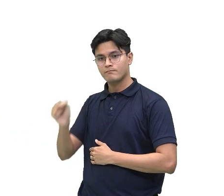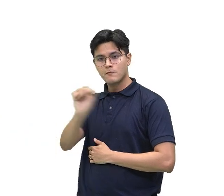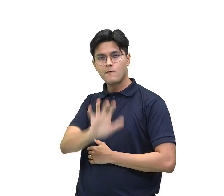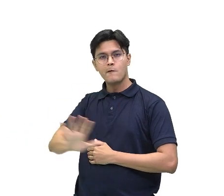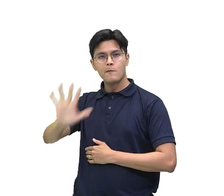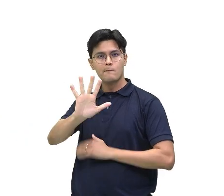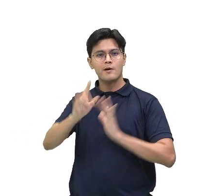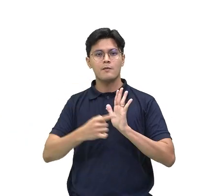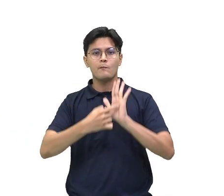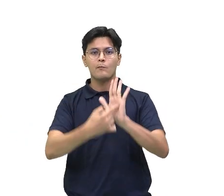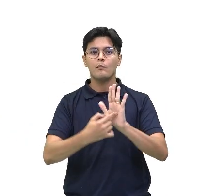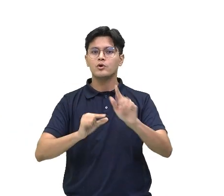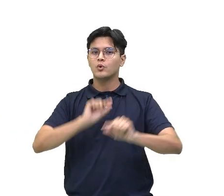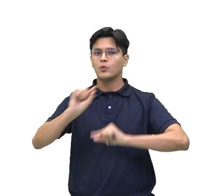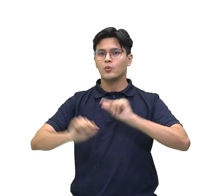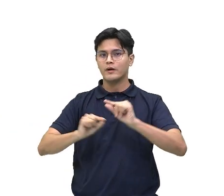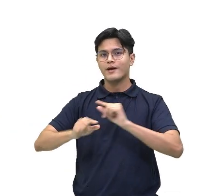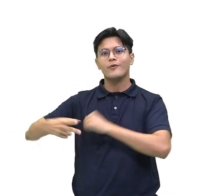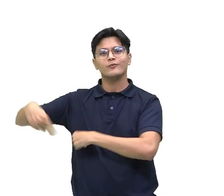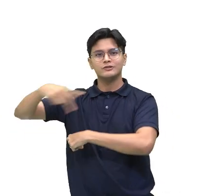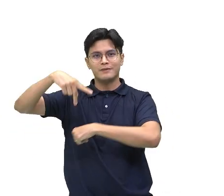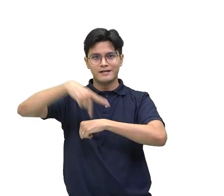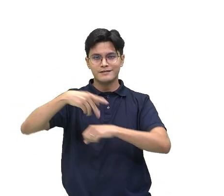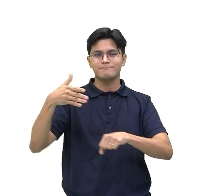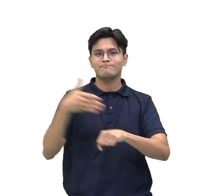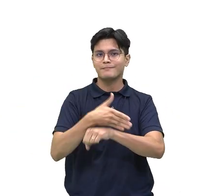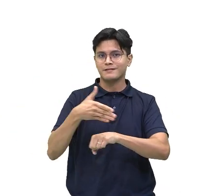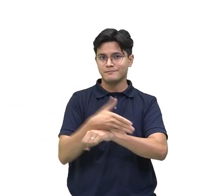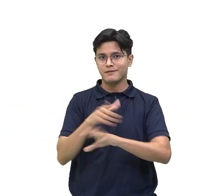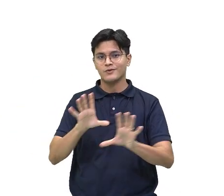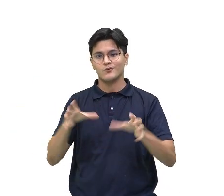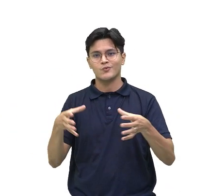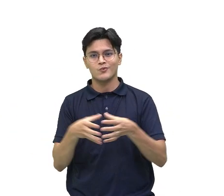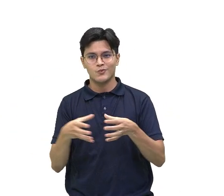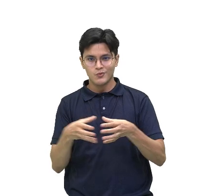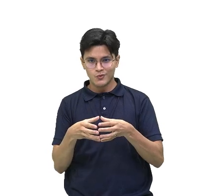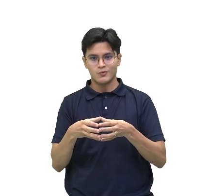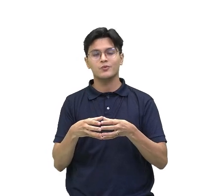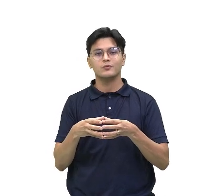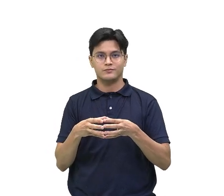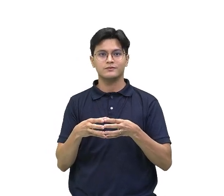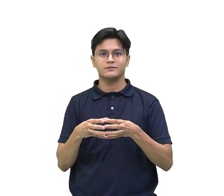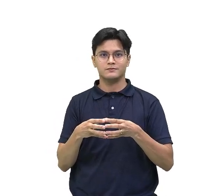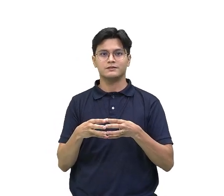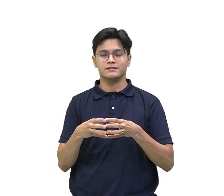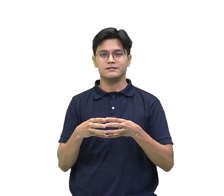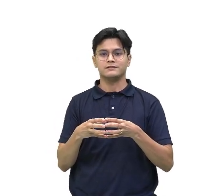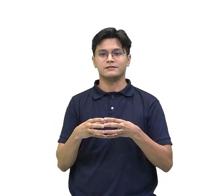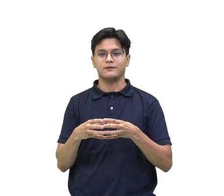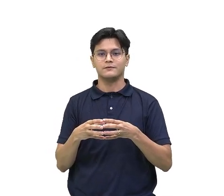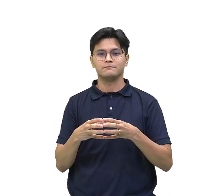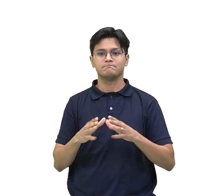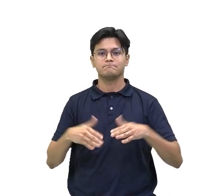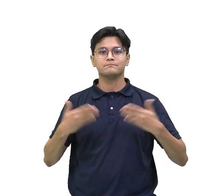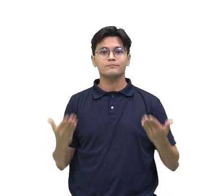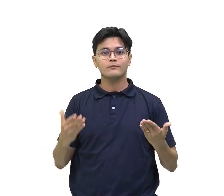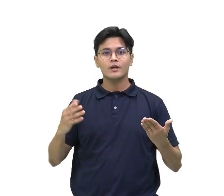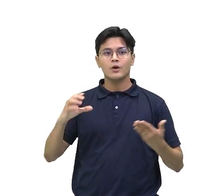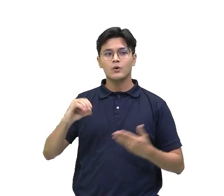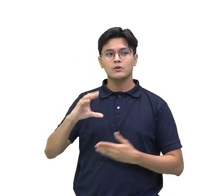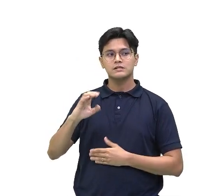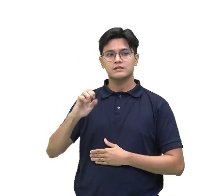mostra os países que fazem parte, que são banhados pelo Oceano Pacífico. Então, a Cooperação